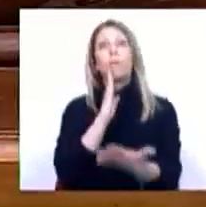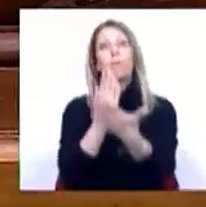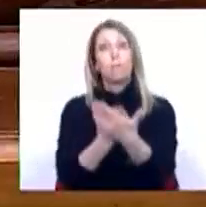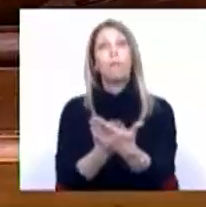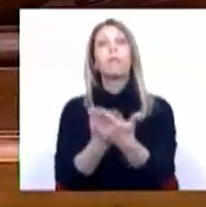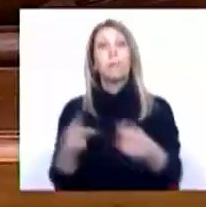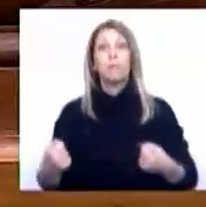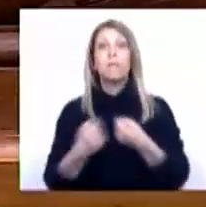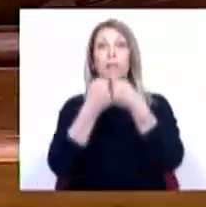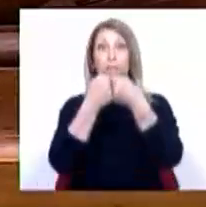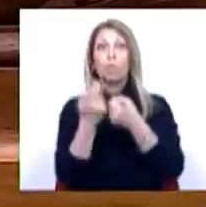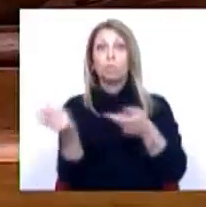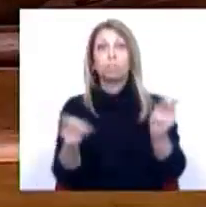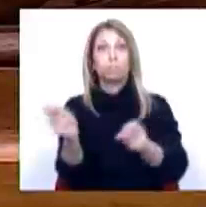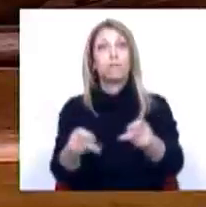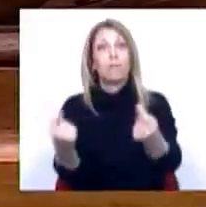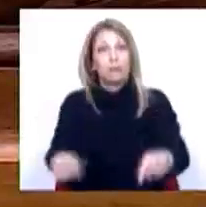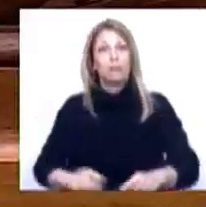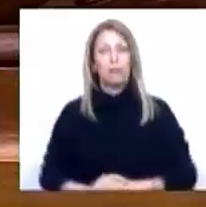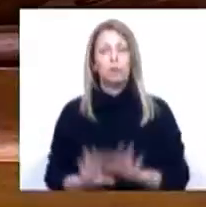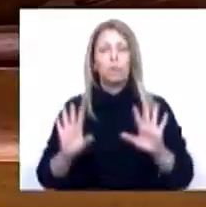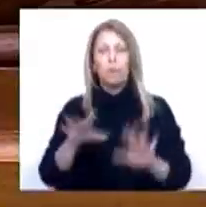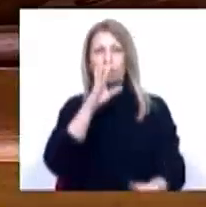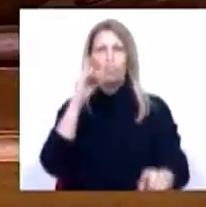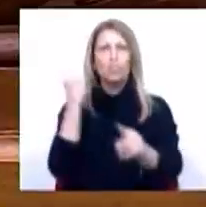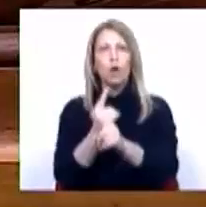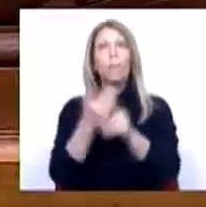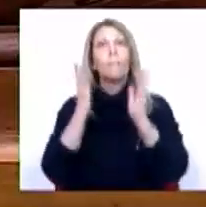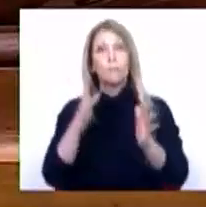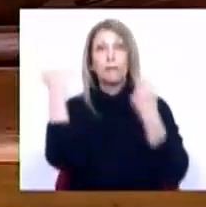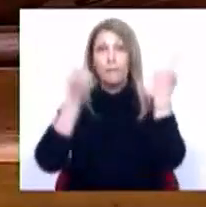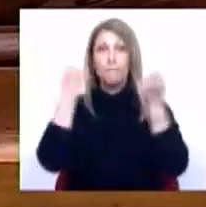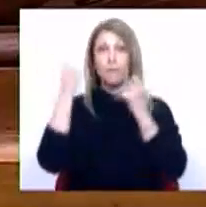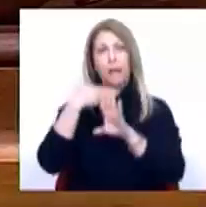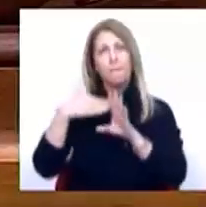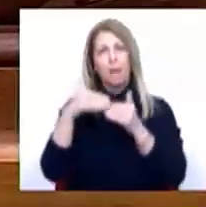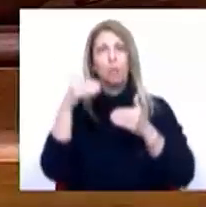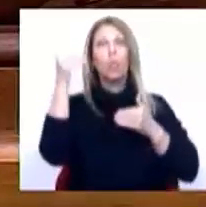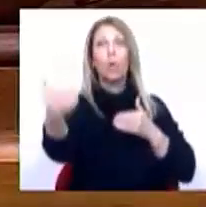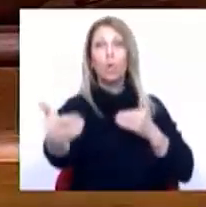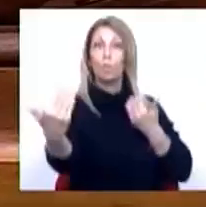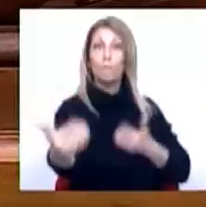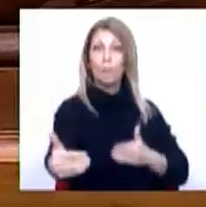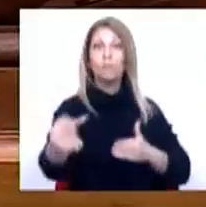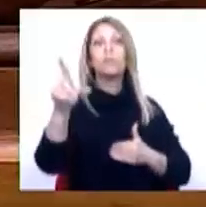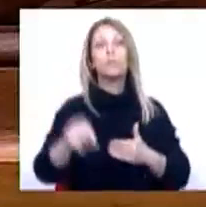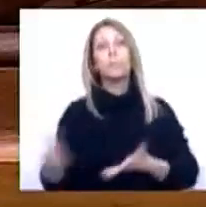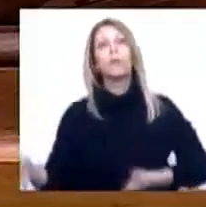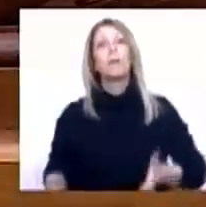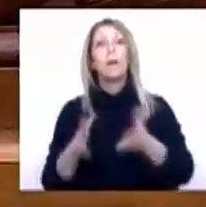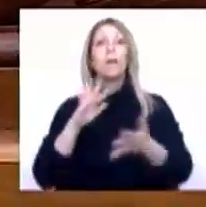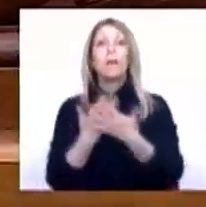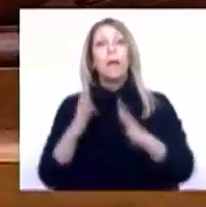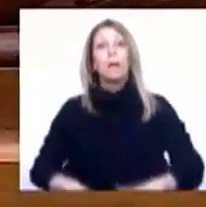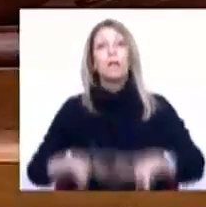nossa frente. Mas, simultaneamente, temos de ter um pensamento a médio e longo prazo e uma estratégia para o crescimento da economia do país e